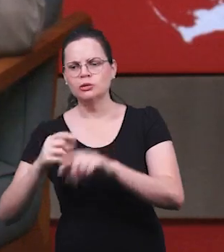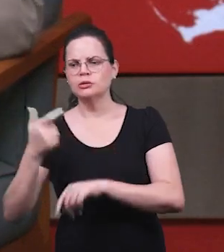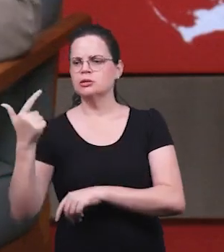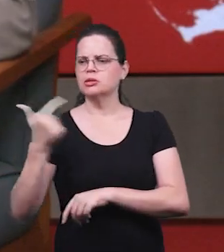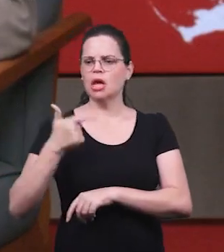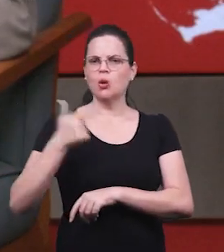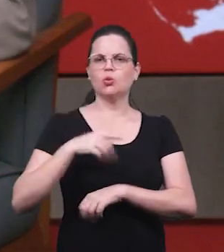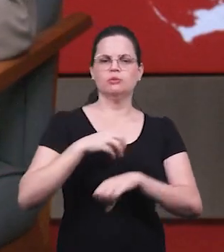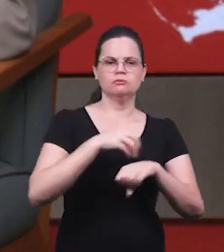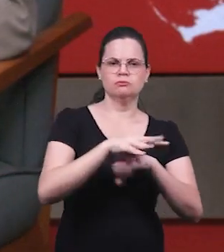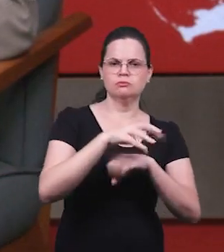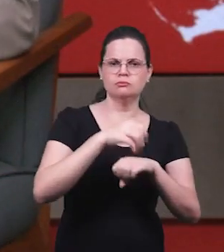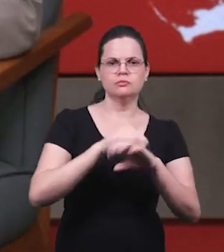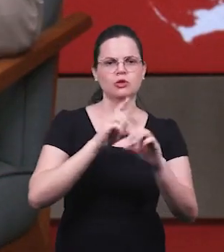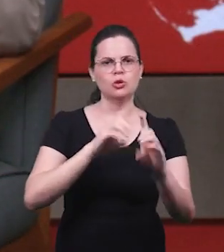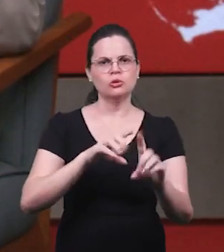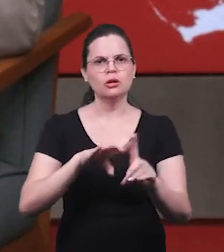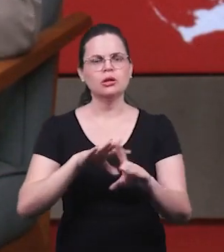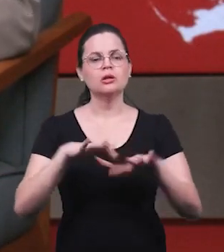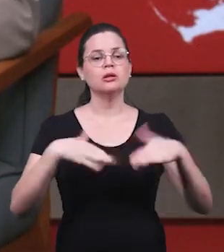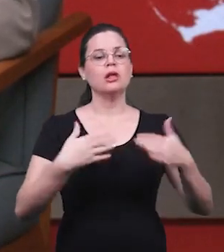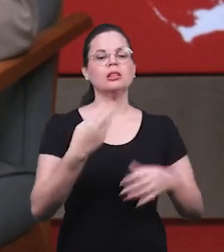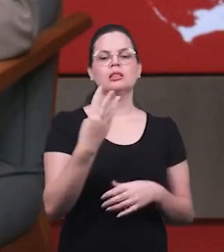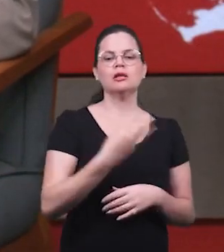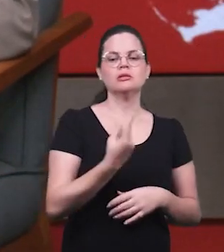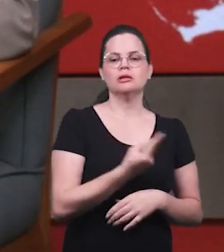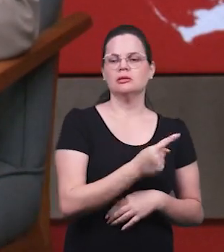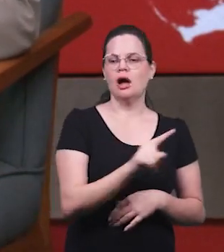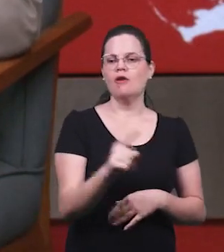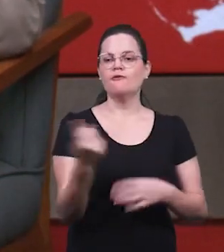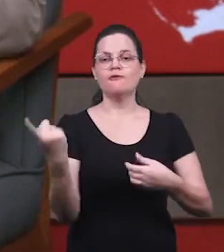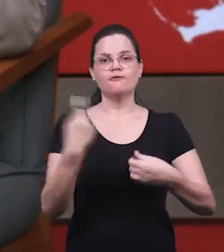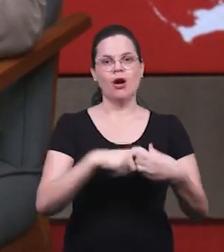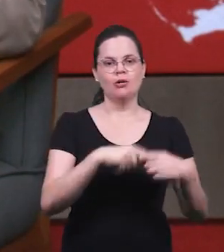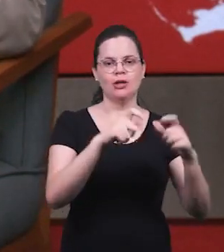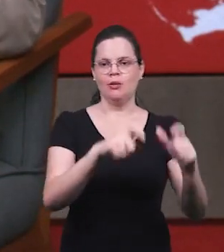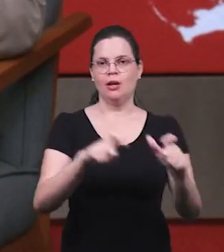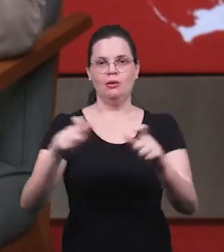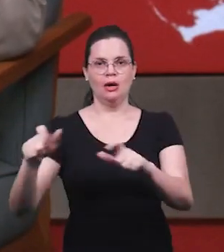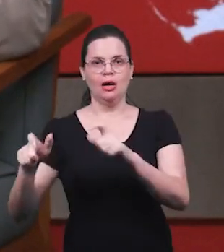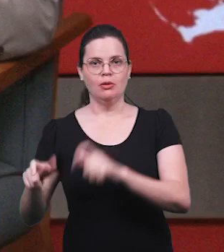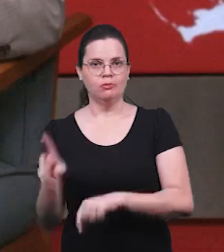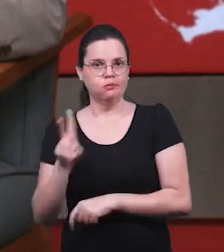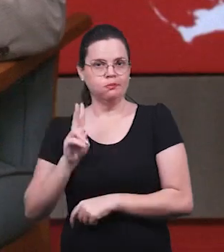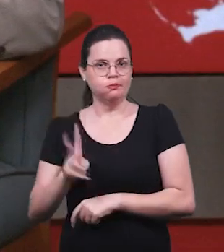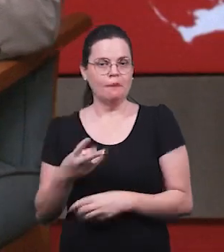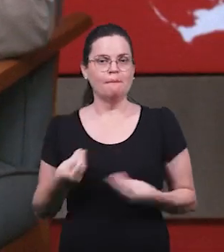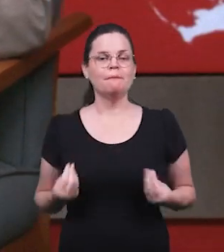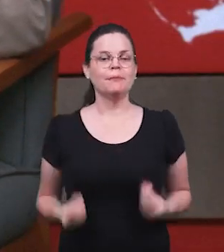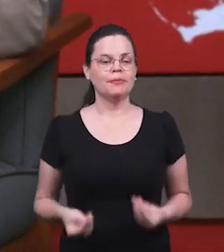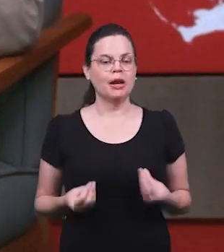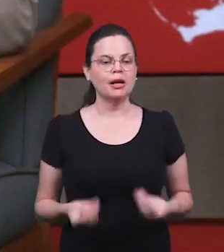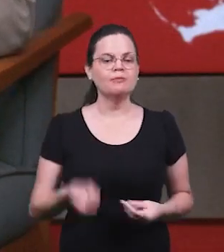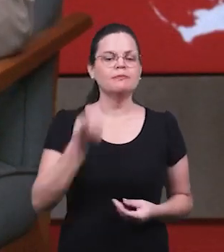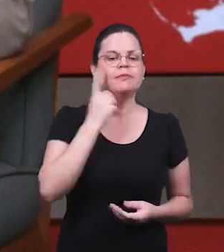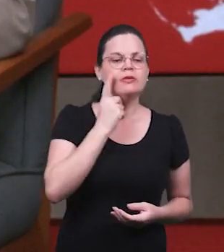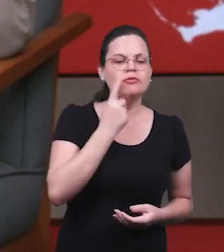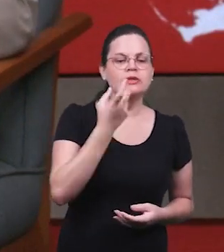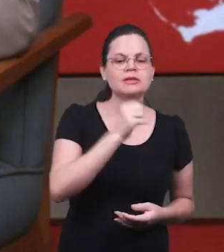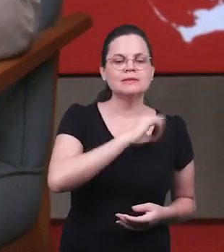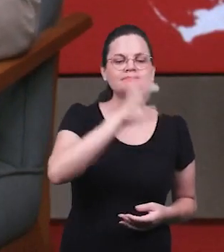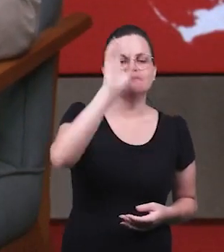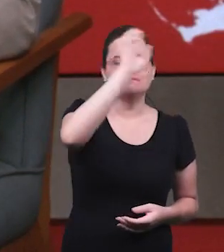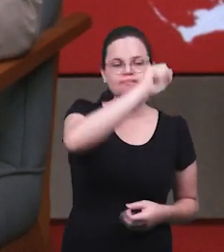segunda viagem, vai a partir do ano 58, então mais longa. Então, a igreja já tinha um